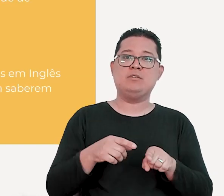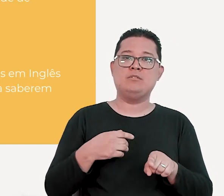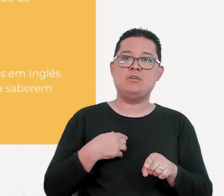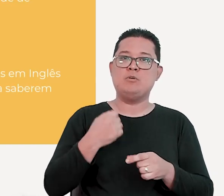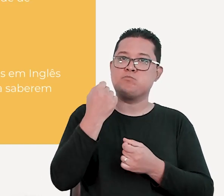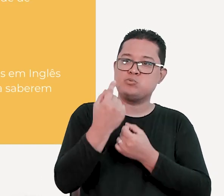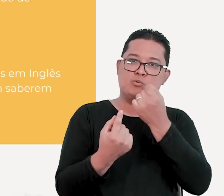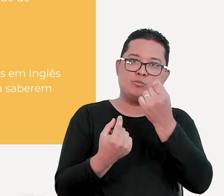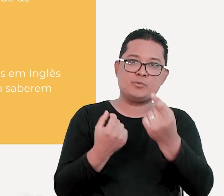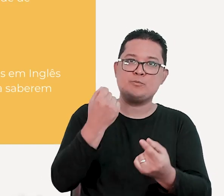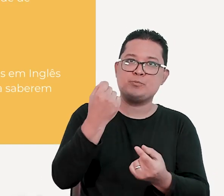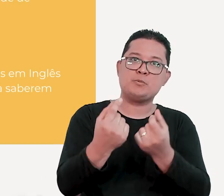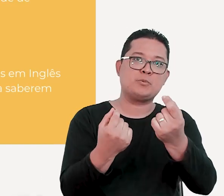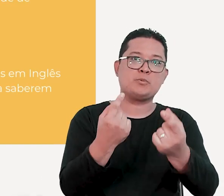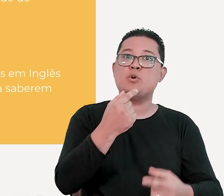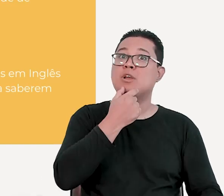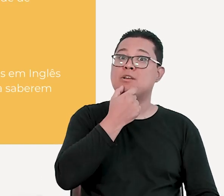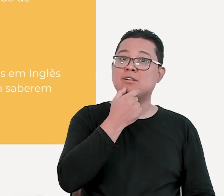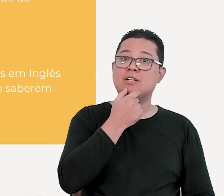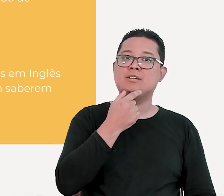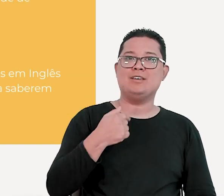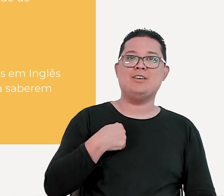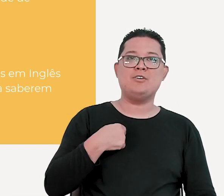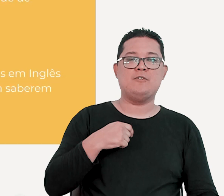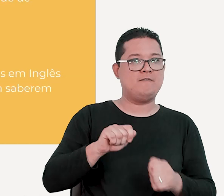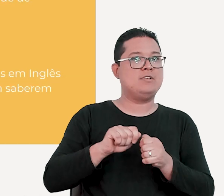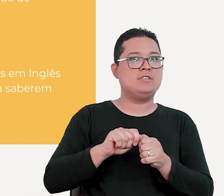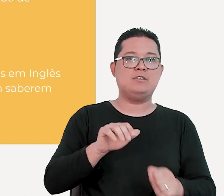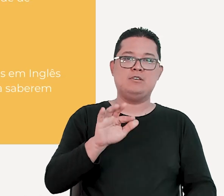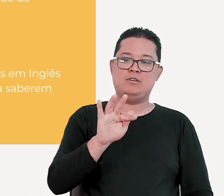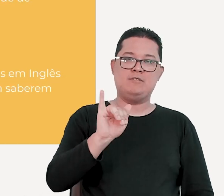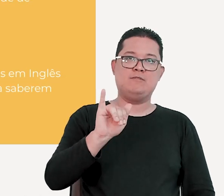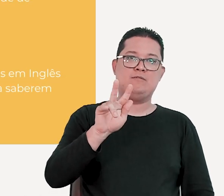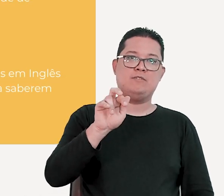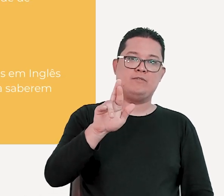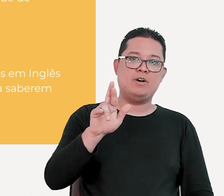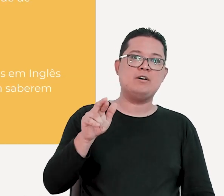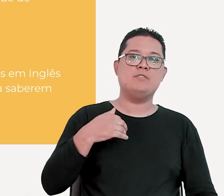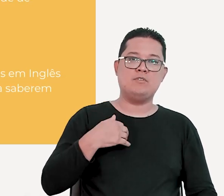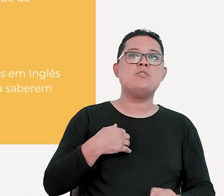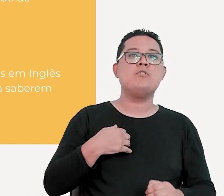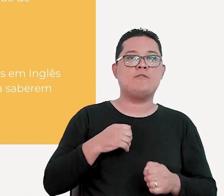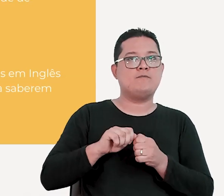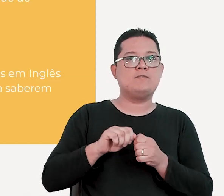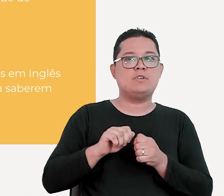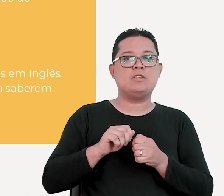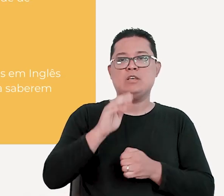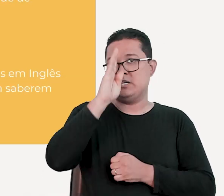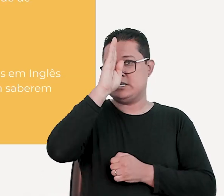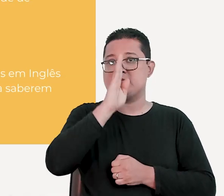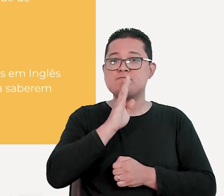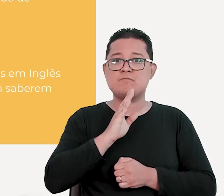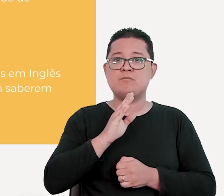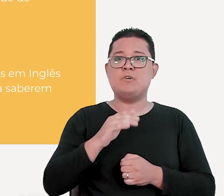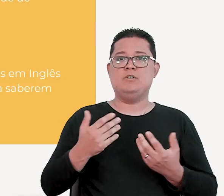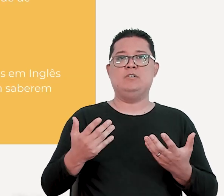$5, que eu passava uma semana, mas só para montar portfólio. Vale a pena, eu considero de graça. Laura, mas você ganha R$30. Gente, R$30 para